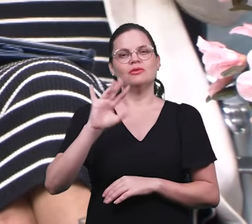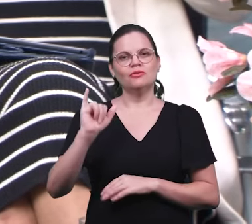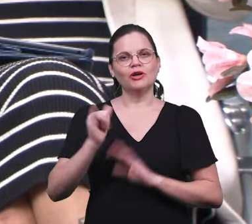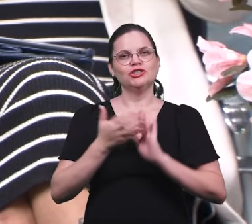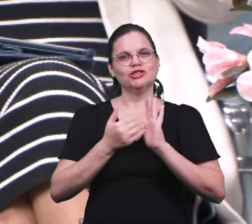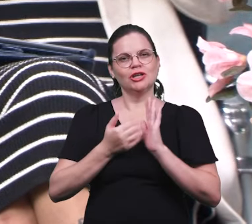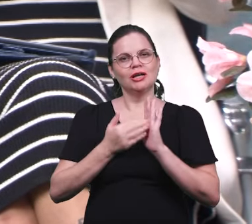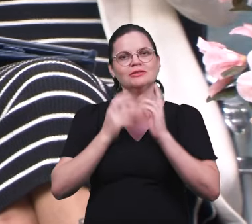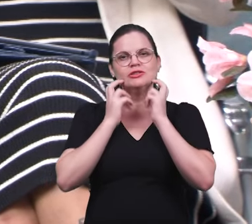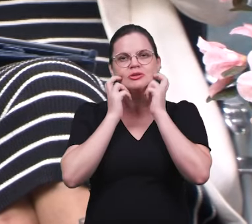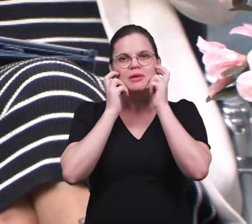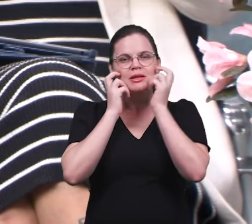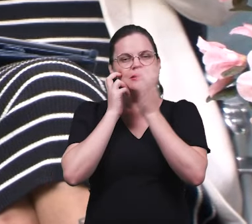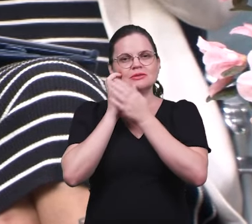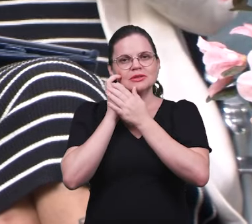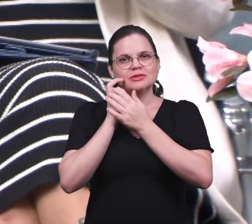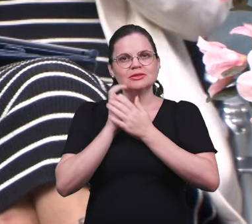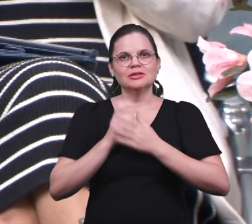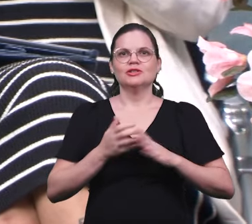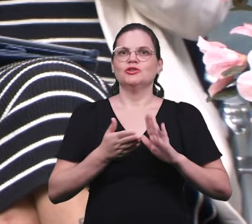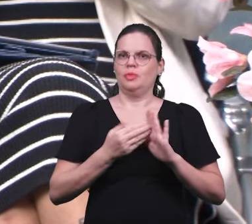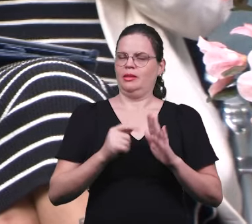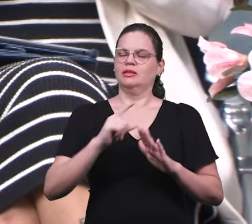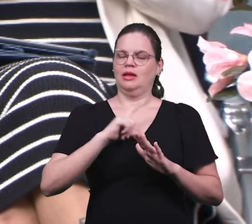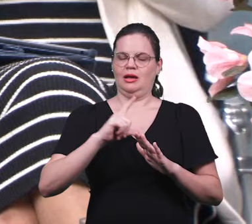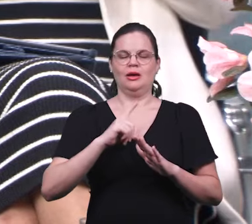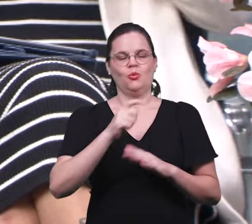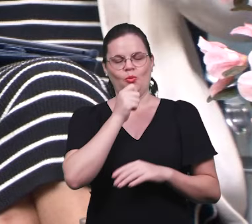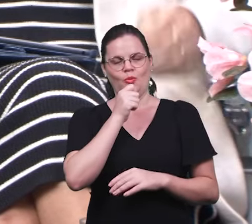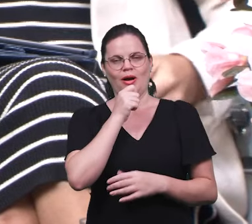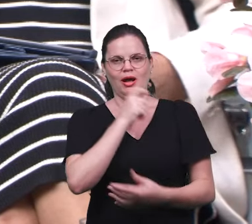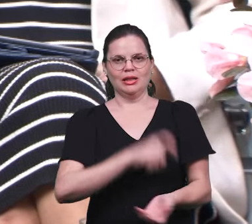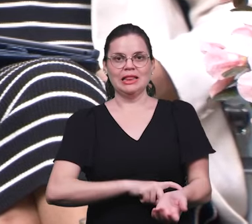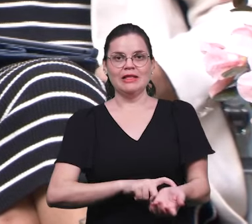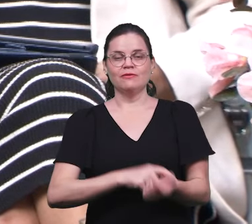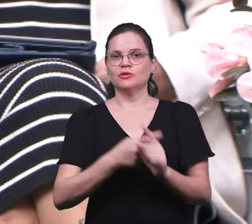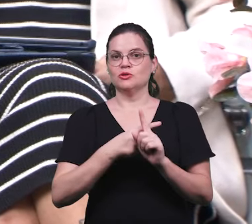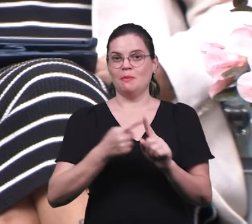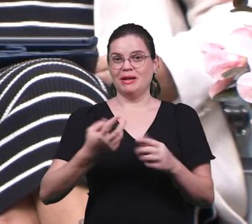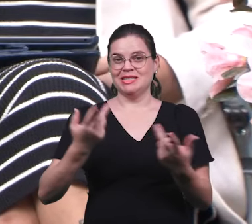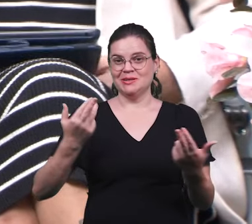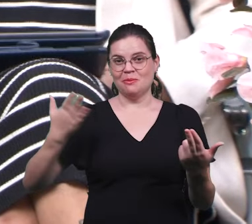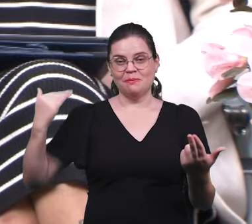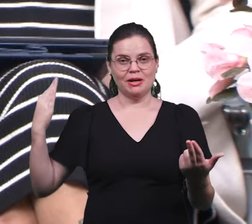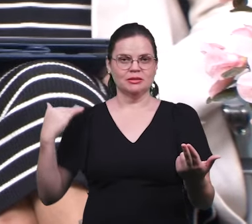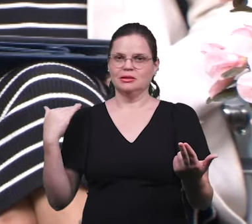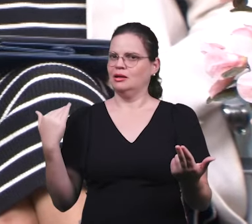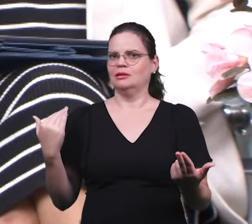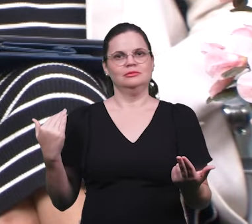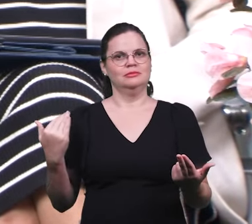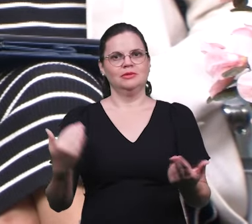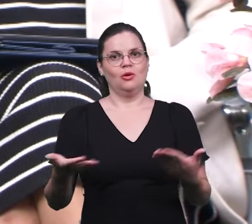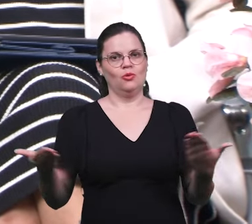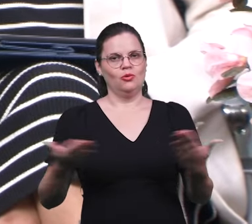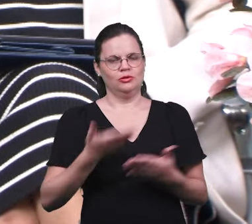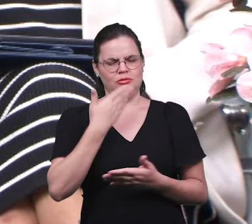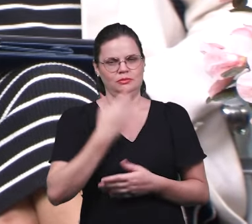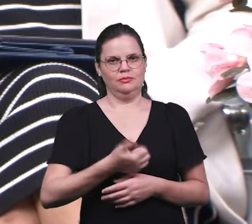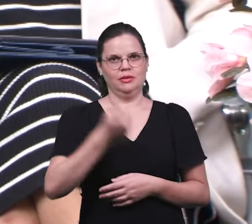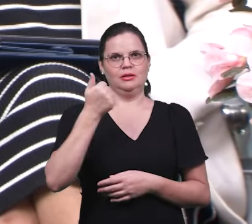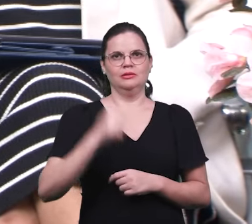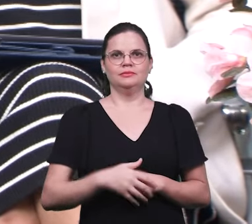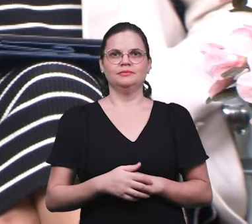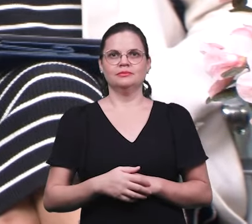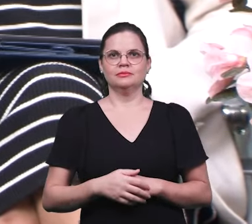foi tirando a timidez. E até hoje tem um pouco, mas nem se compara com o que eu tinha. E me fez lembrar do povo fala, que é um